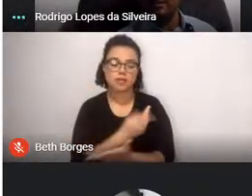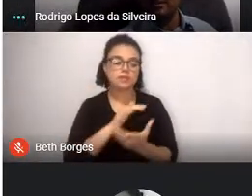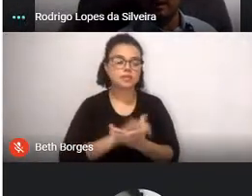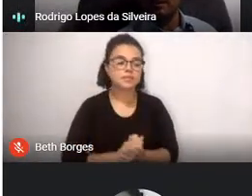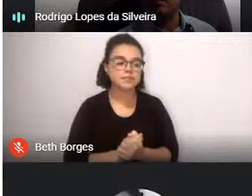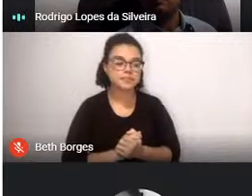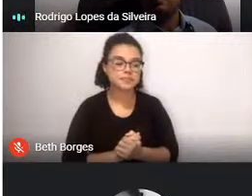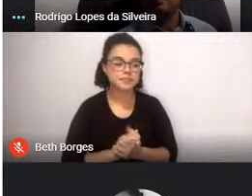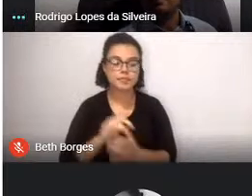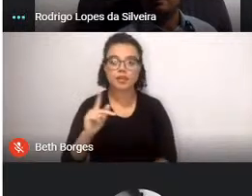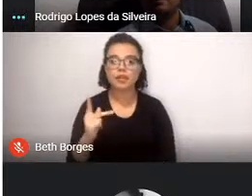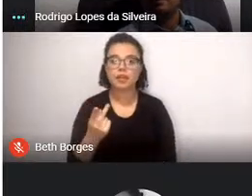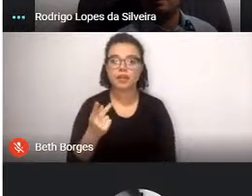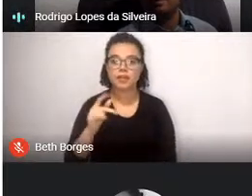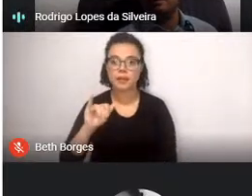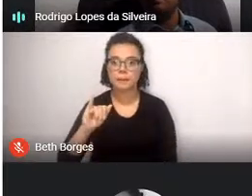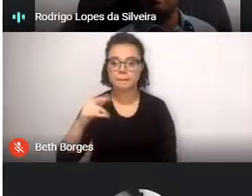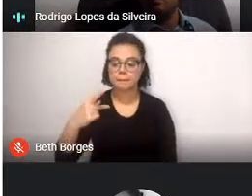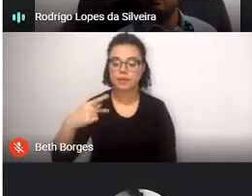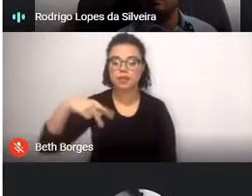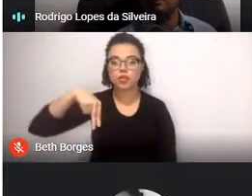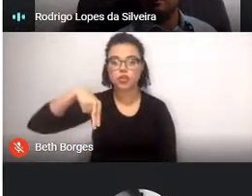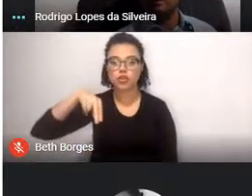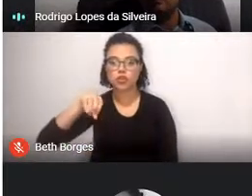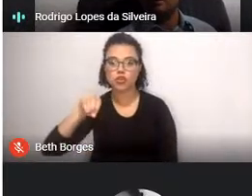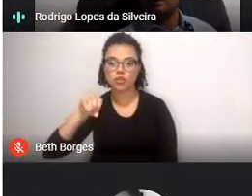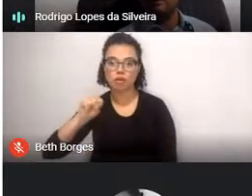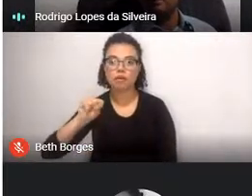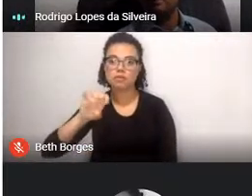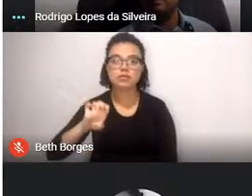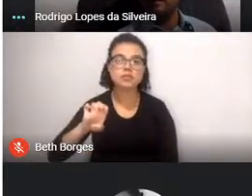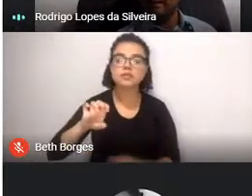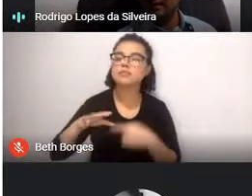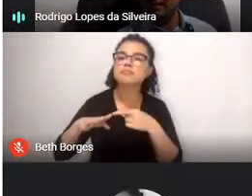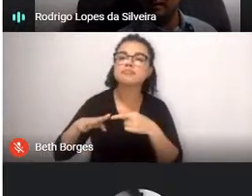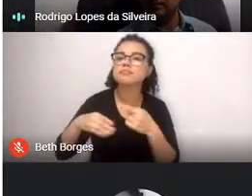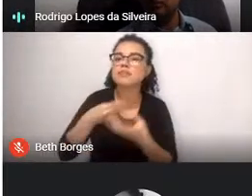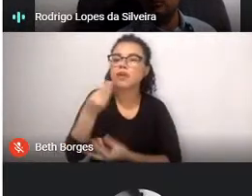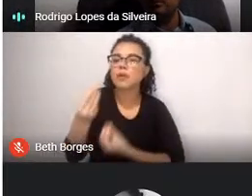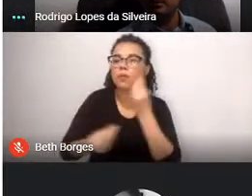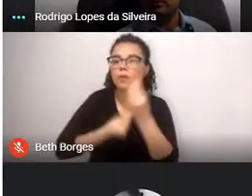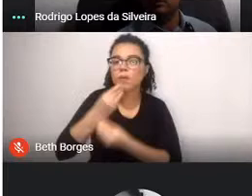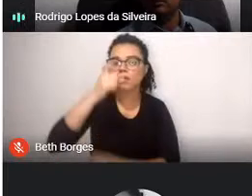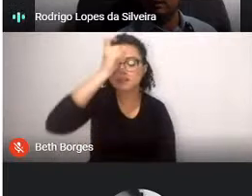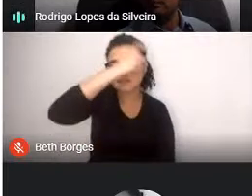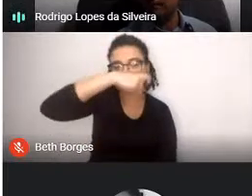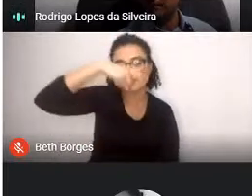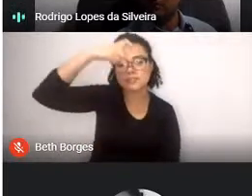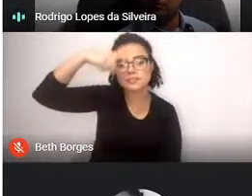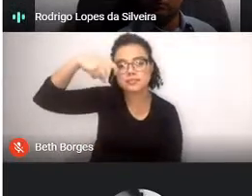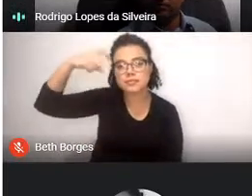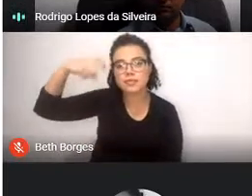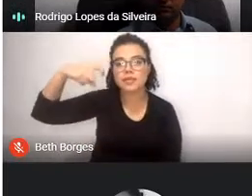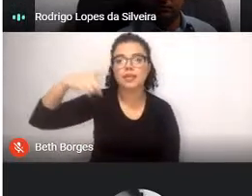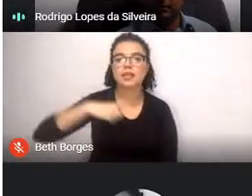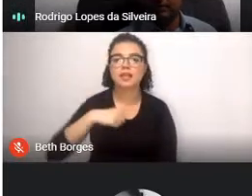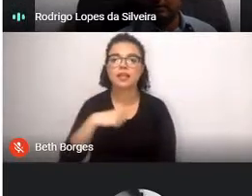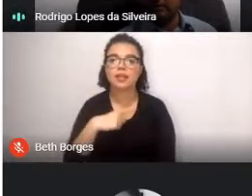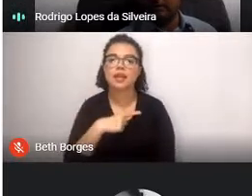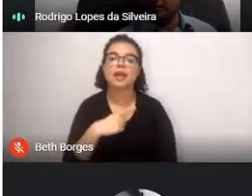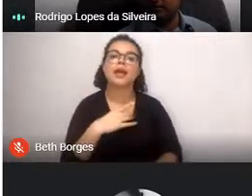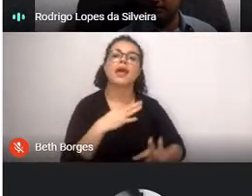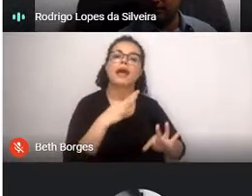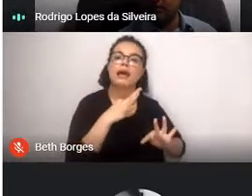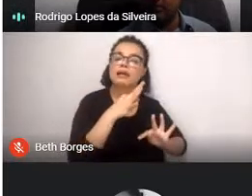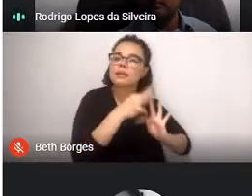realidade, tá? A hipnose, ela vai se interligando com as terapias